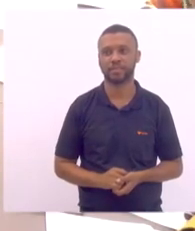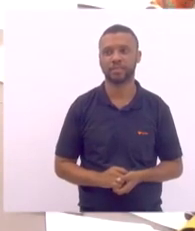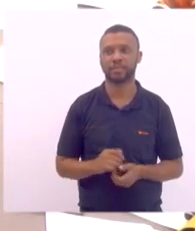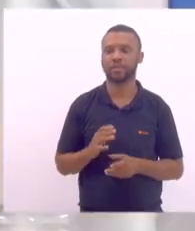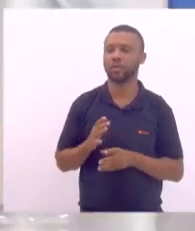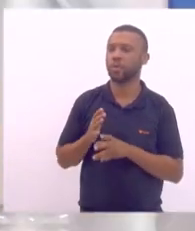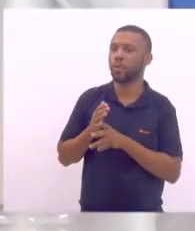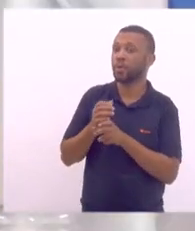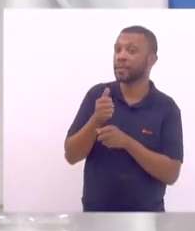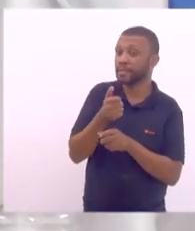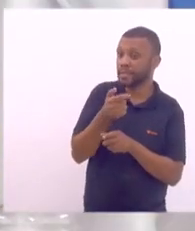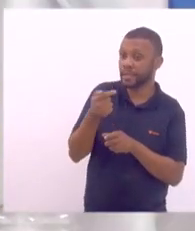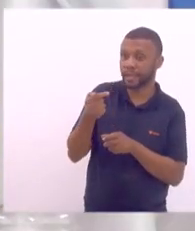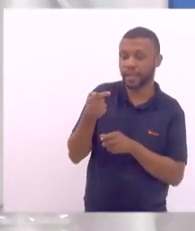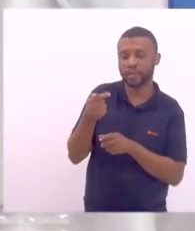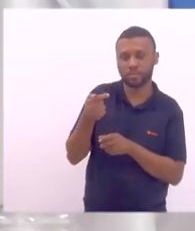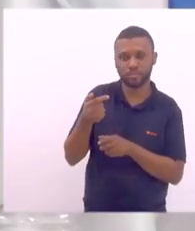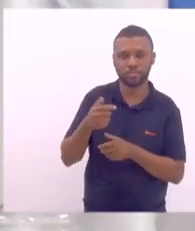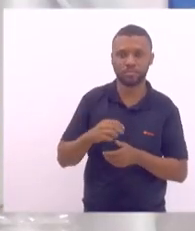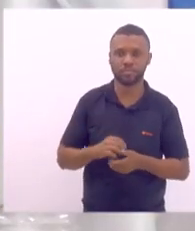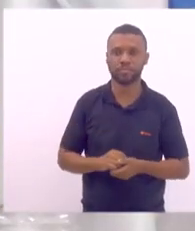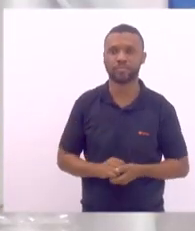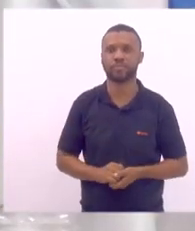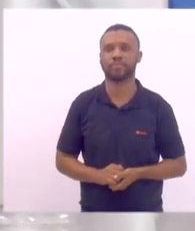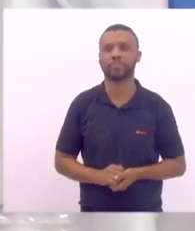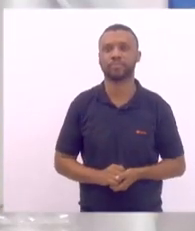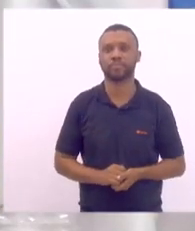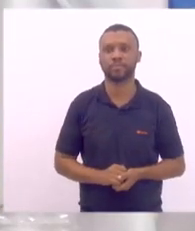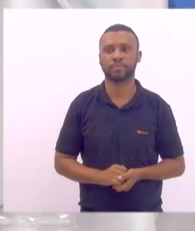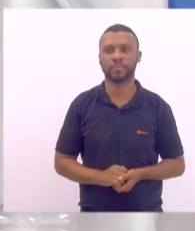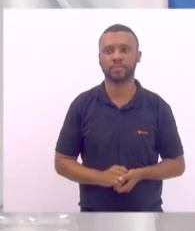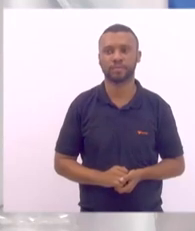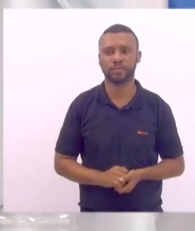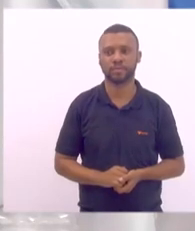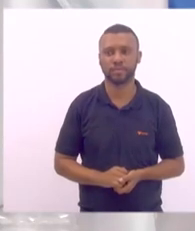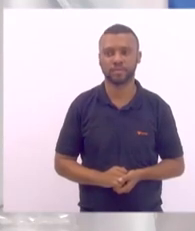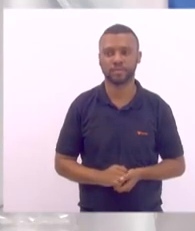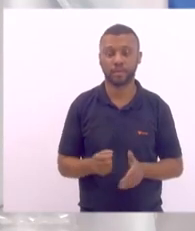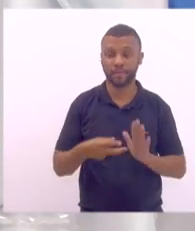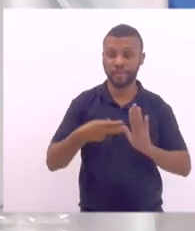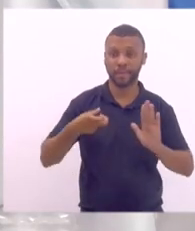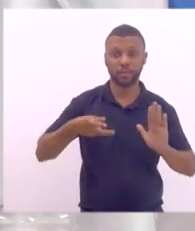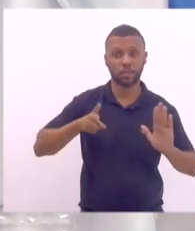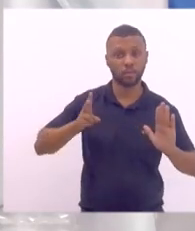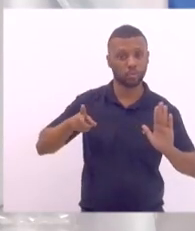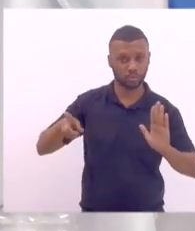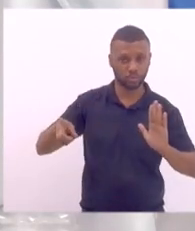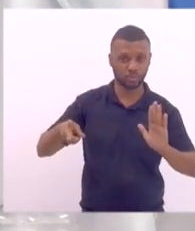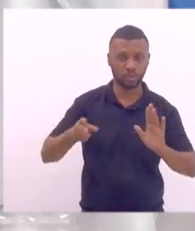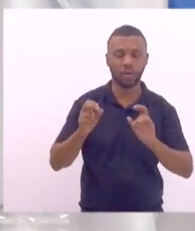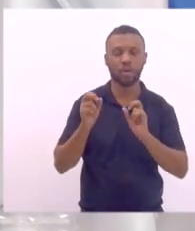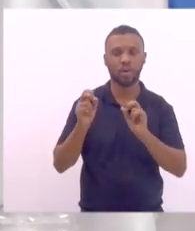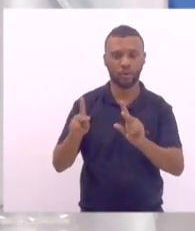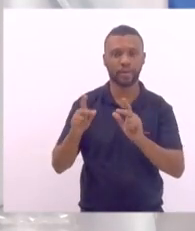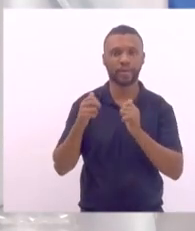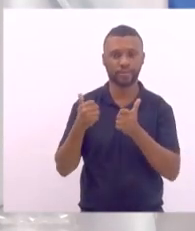17º. Garante minha entrada. Manter. Manter. Manter. Por quê?